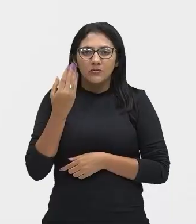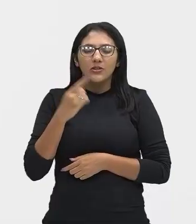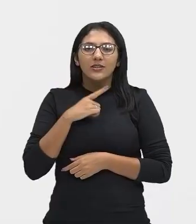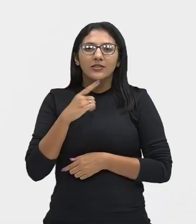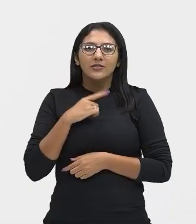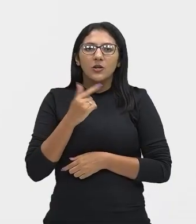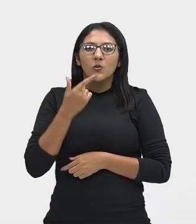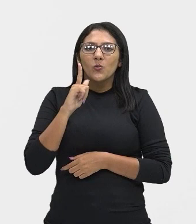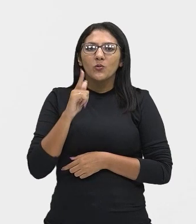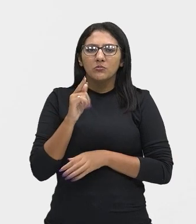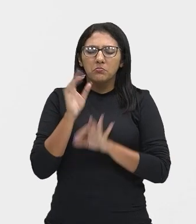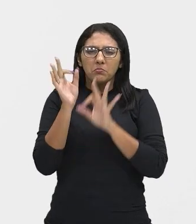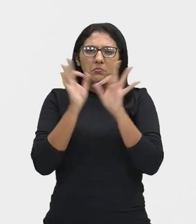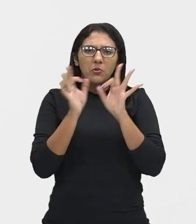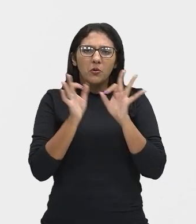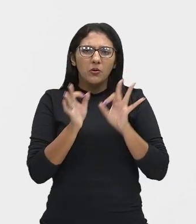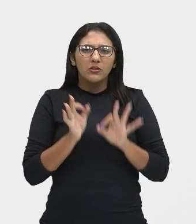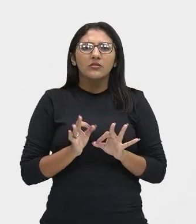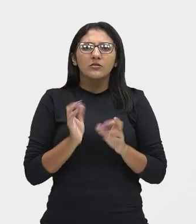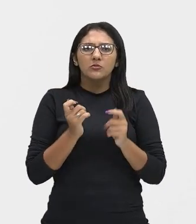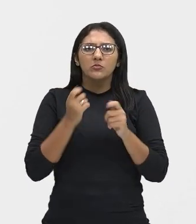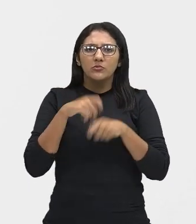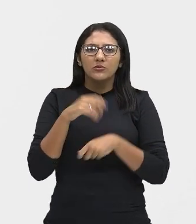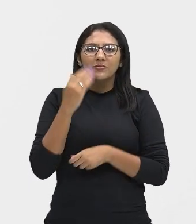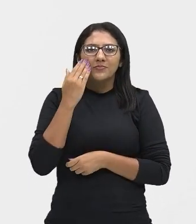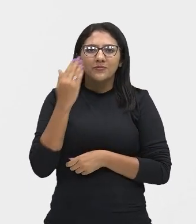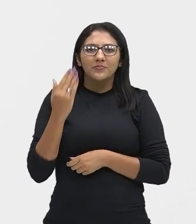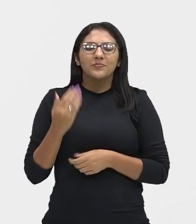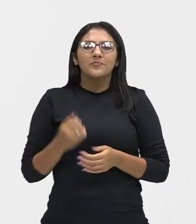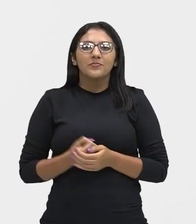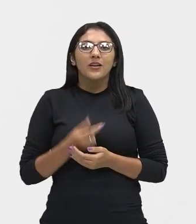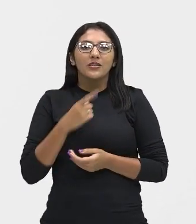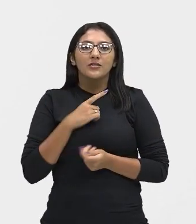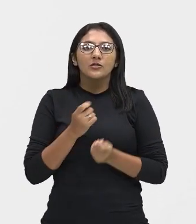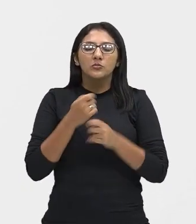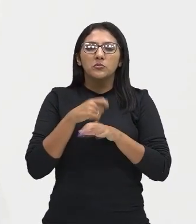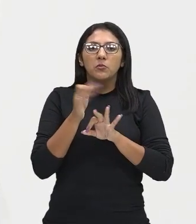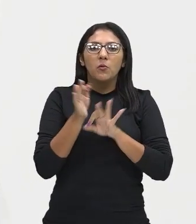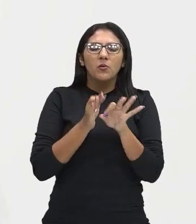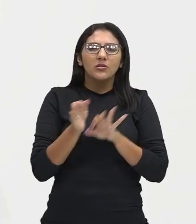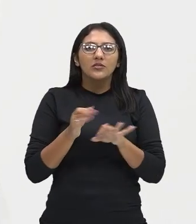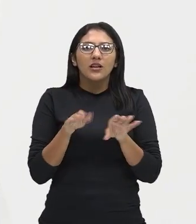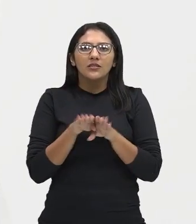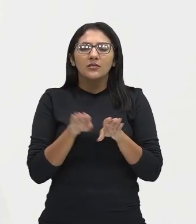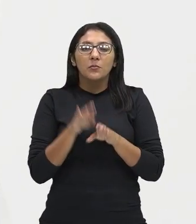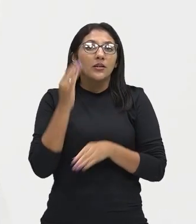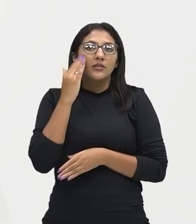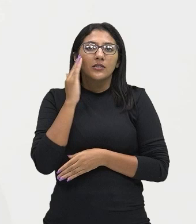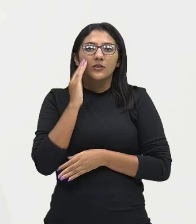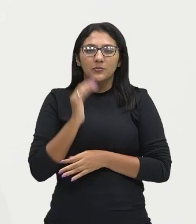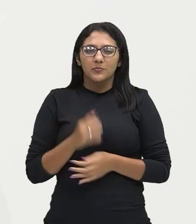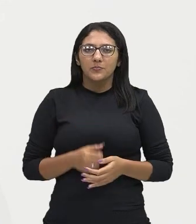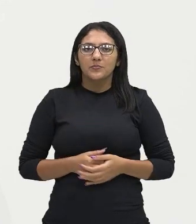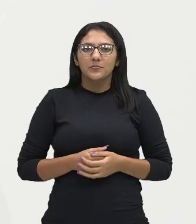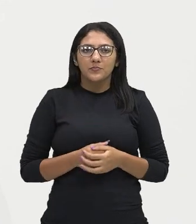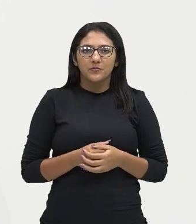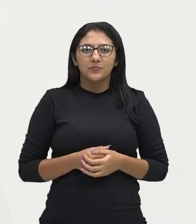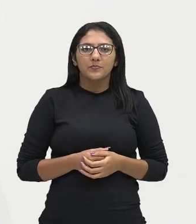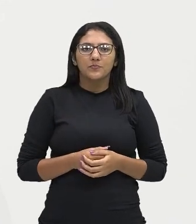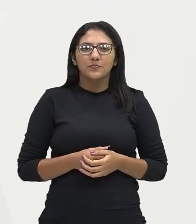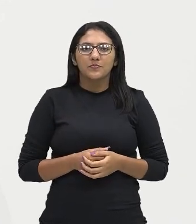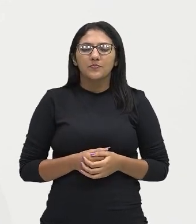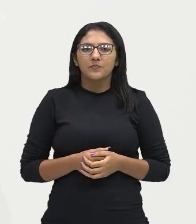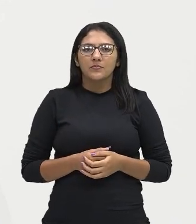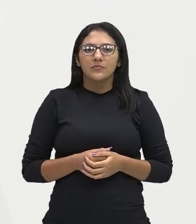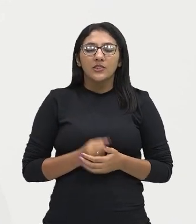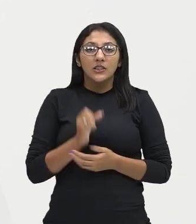um algoritmo, aqui um fluxograma que ajuda a gente a resolver aí essas questões. Quando nós tivermos